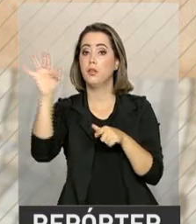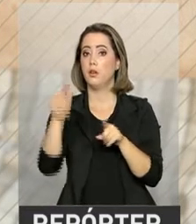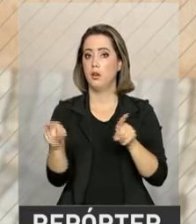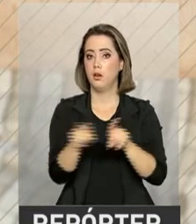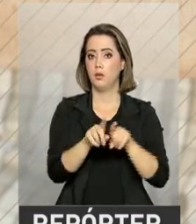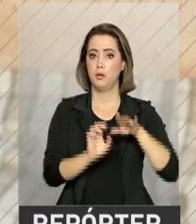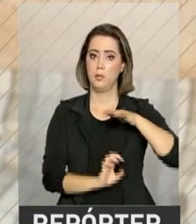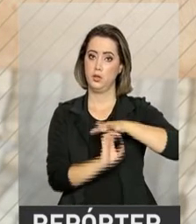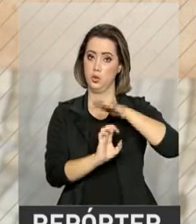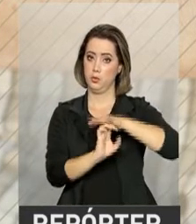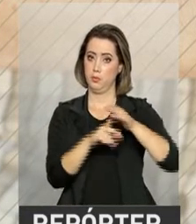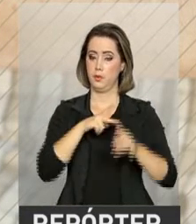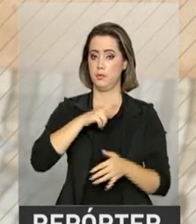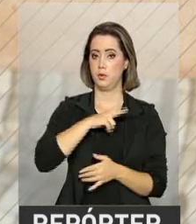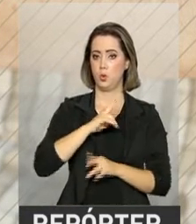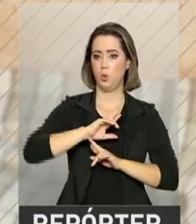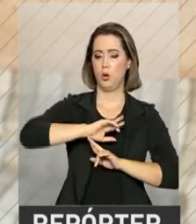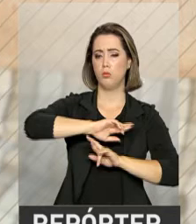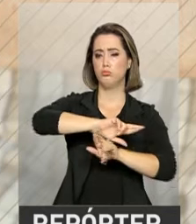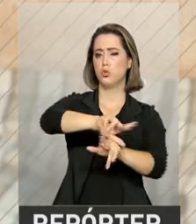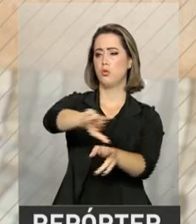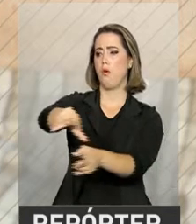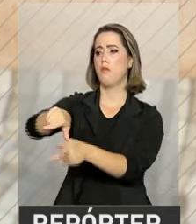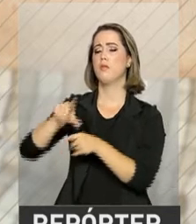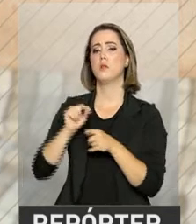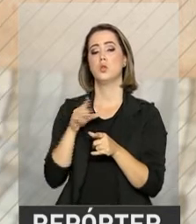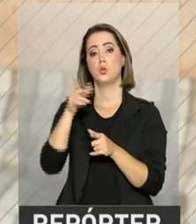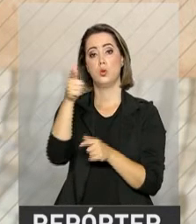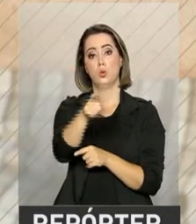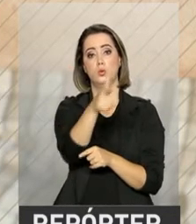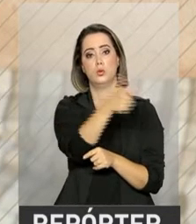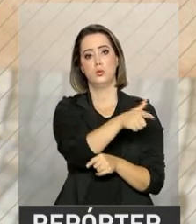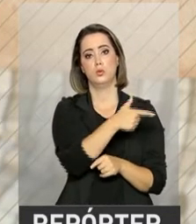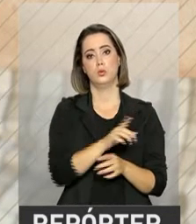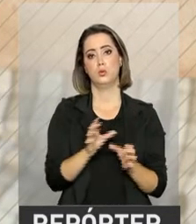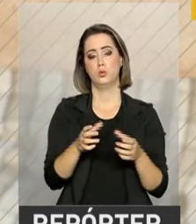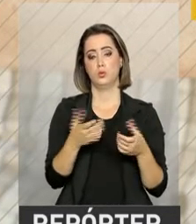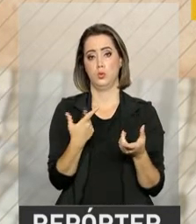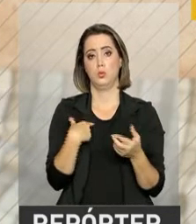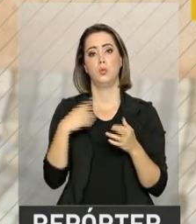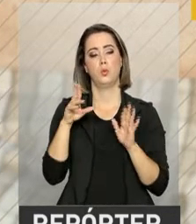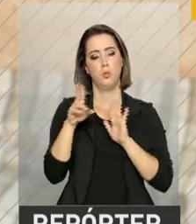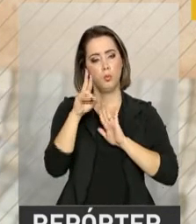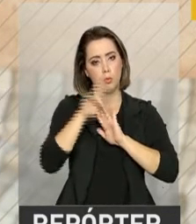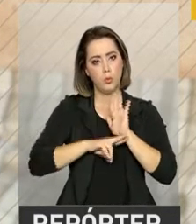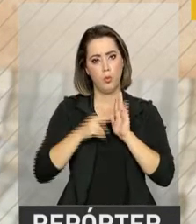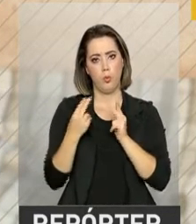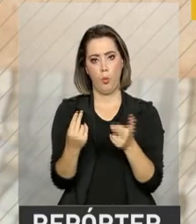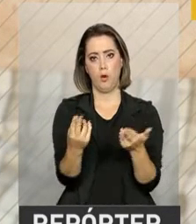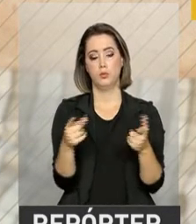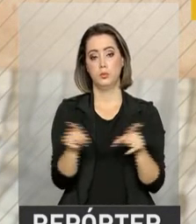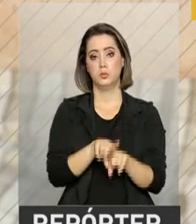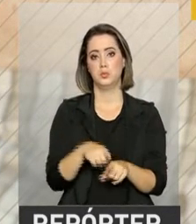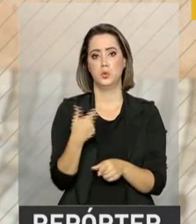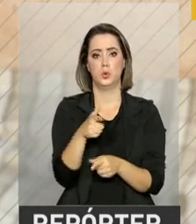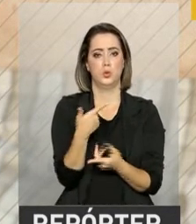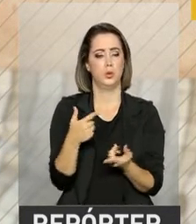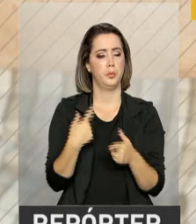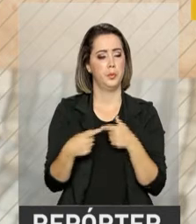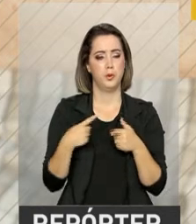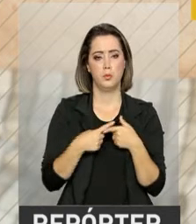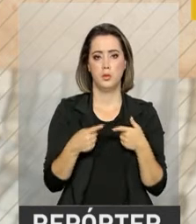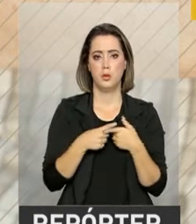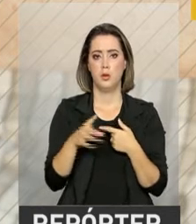iniciativa privada o restante da proposta segue inalterado a medida não deve trazer impactos para o tesouro nacional